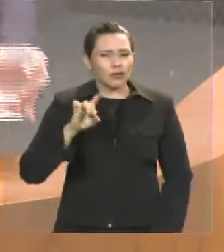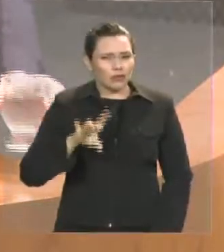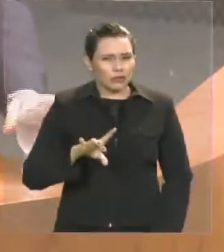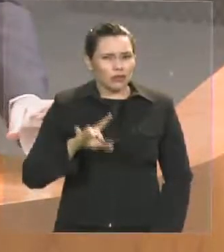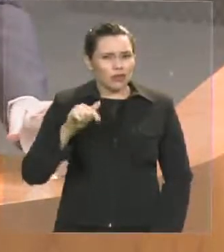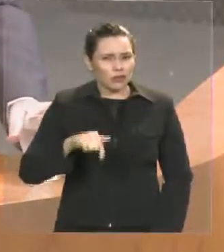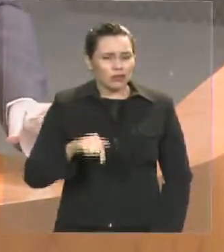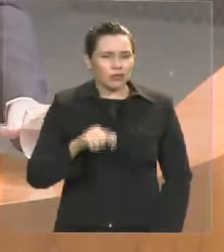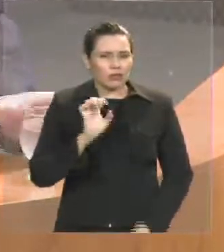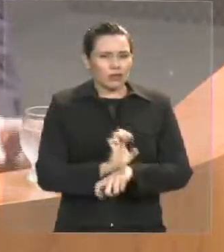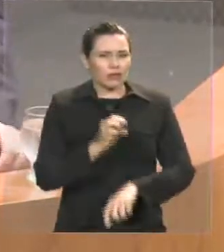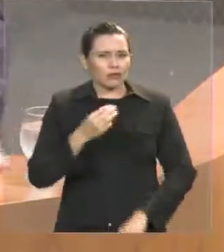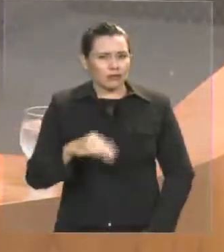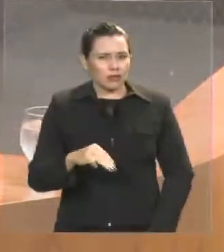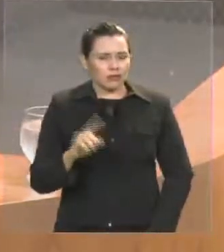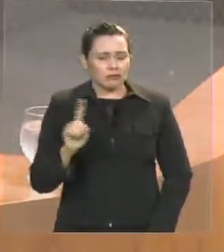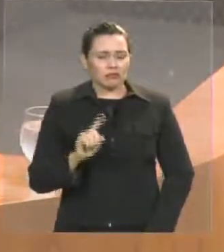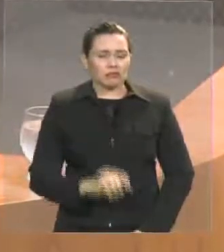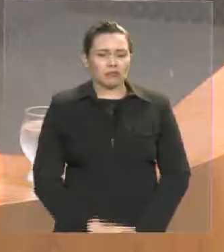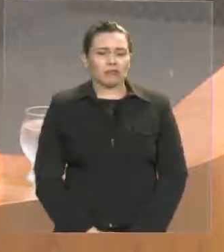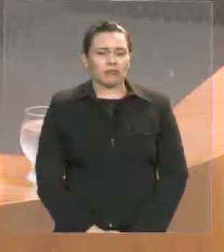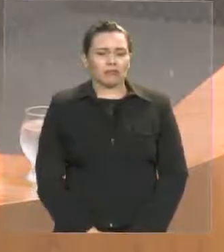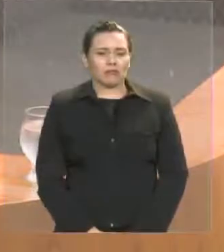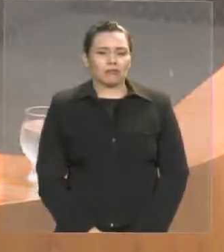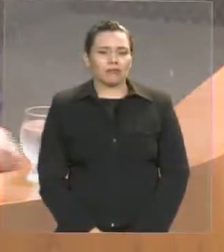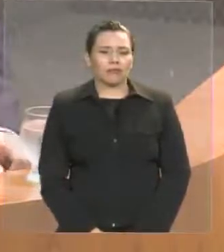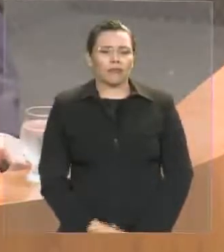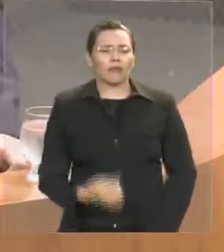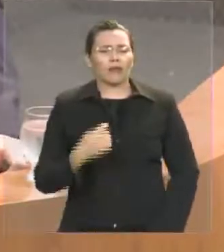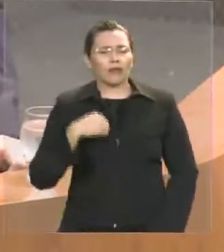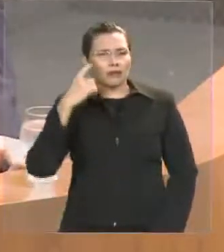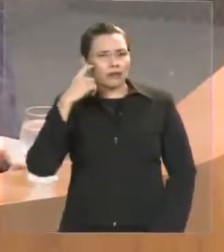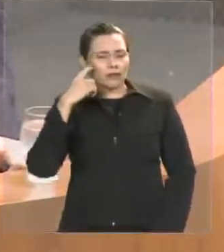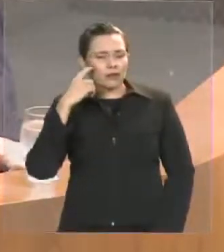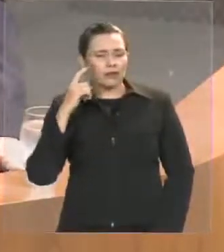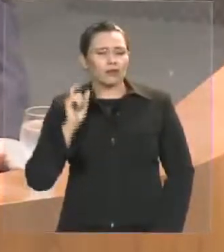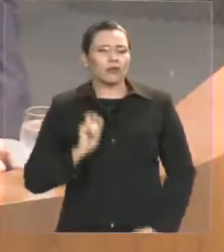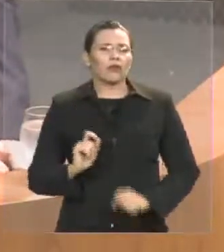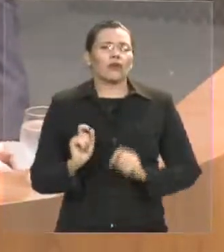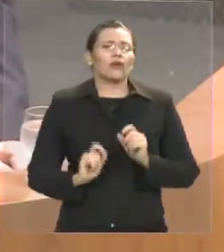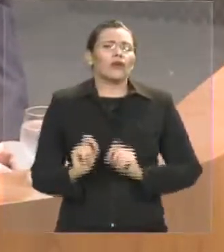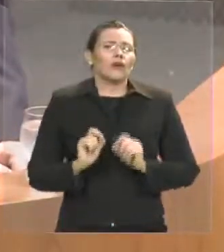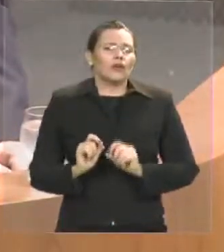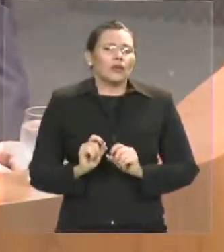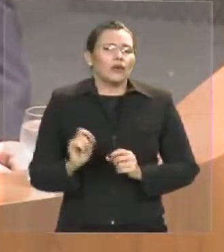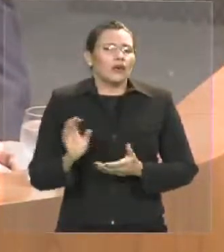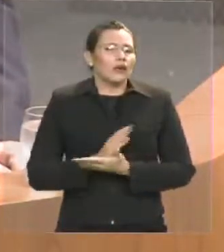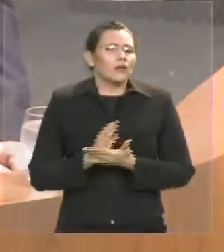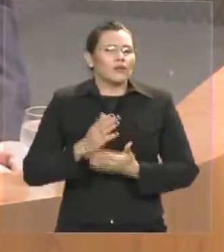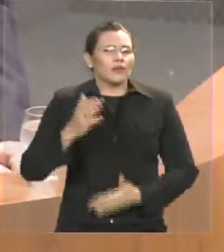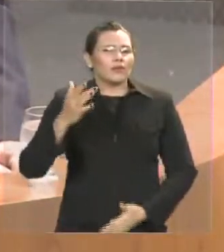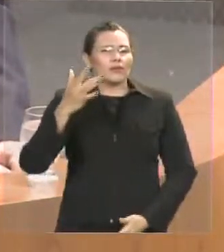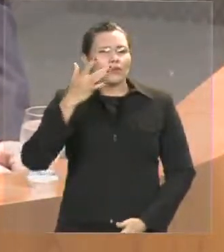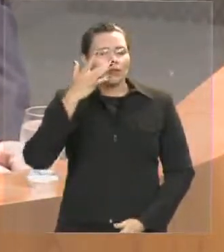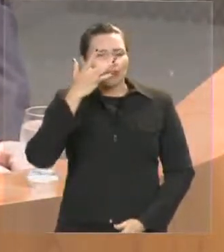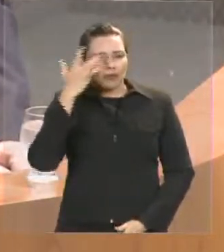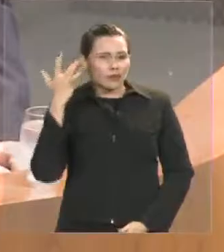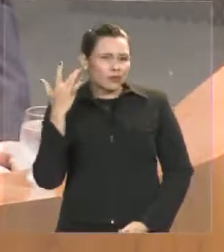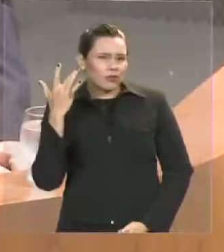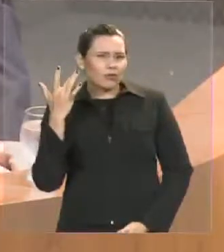e talvez isso às vezes incomode, ou seja, pouco usual, a sinceridade do